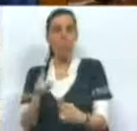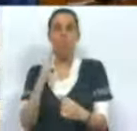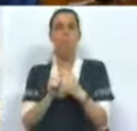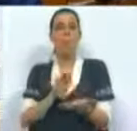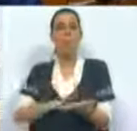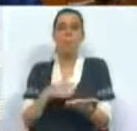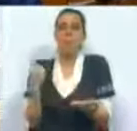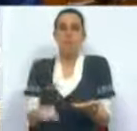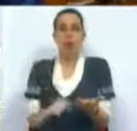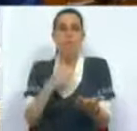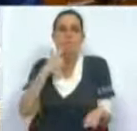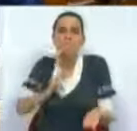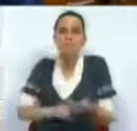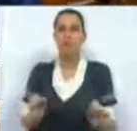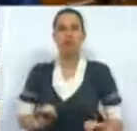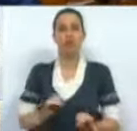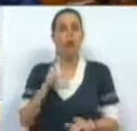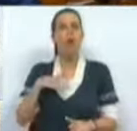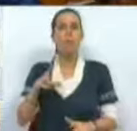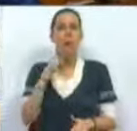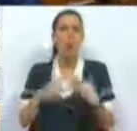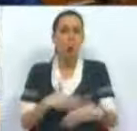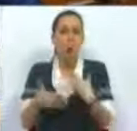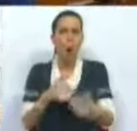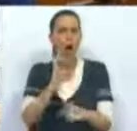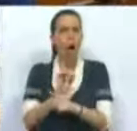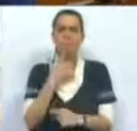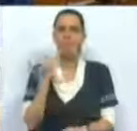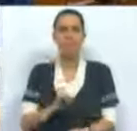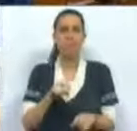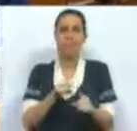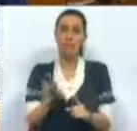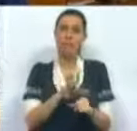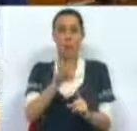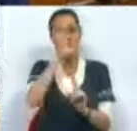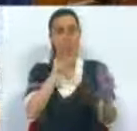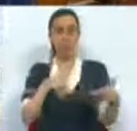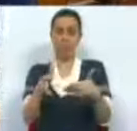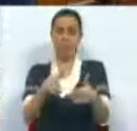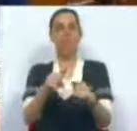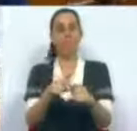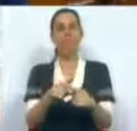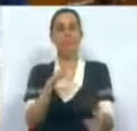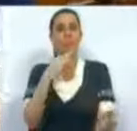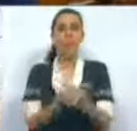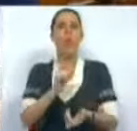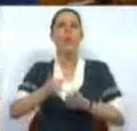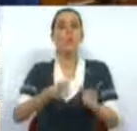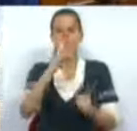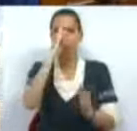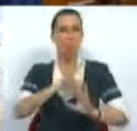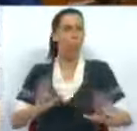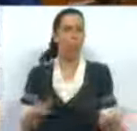do papel. Portugal não podia continuar nessa senda porque foi também essa forma de governar que em muito contribuiu para